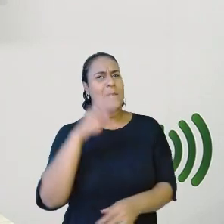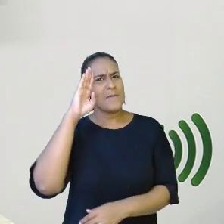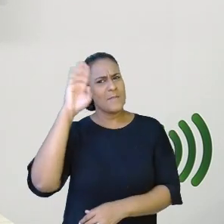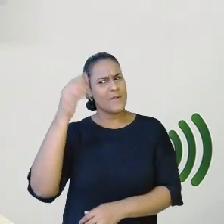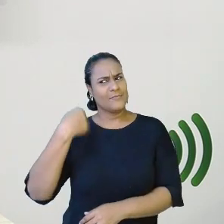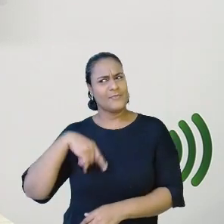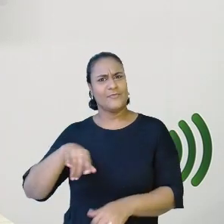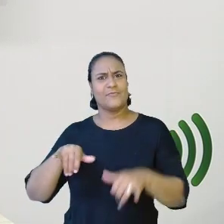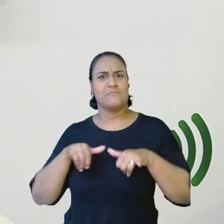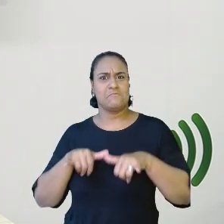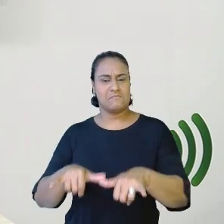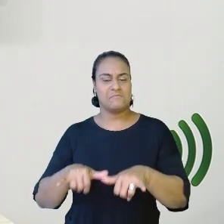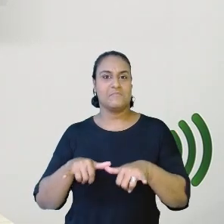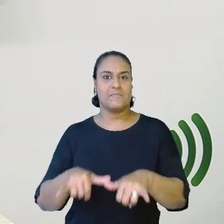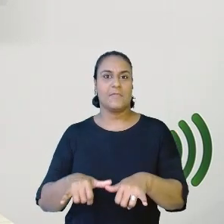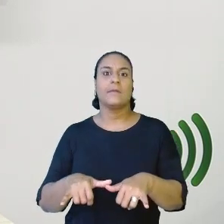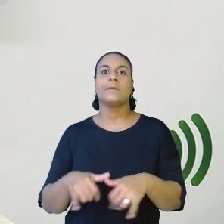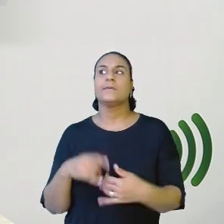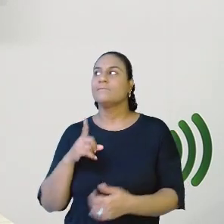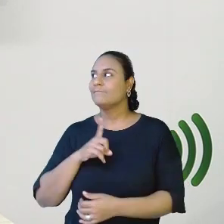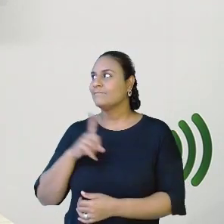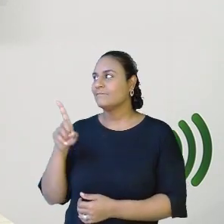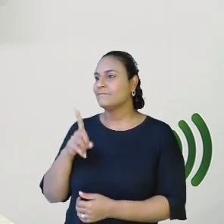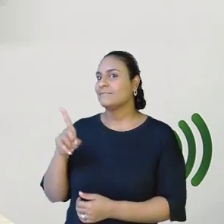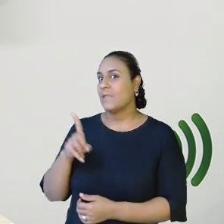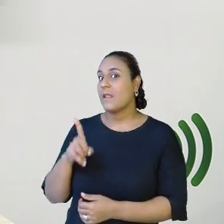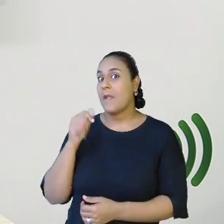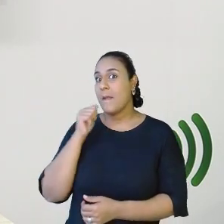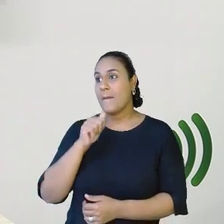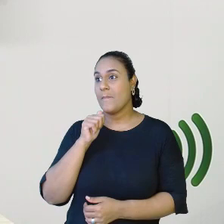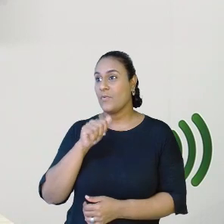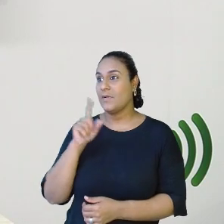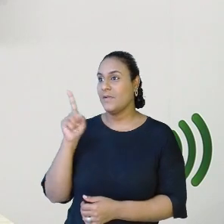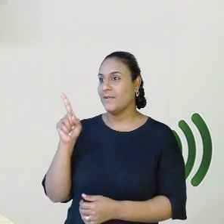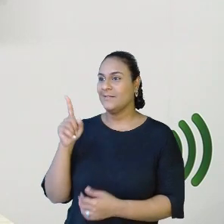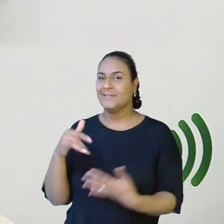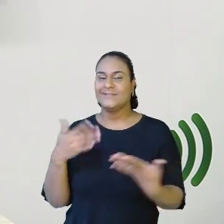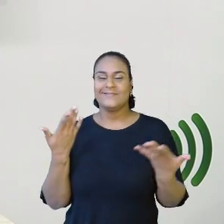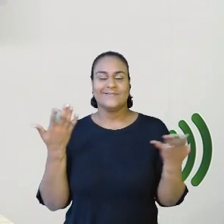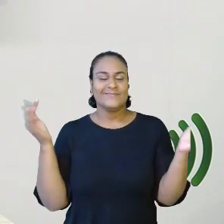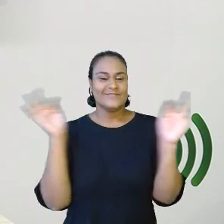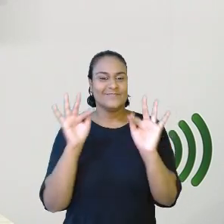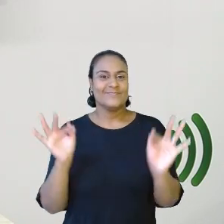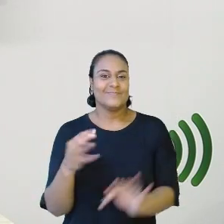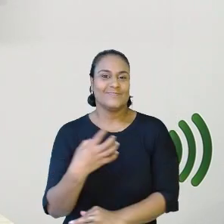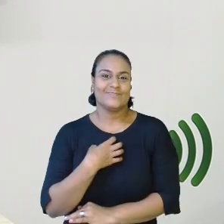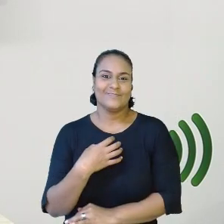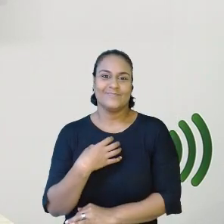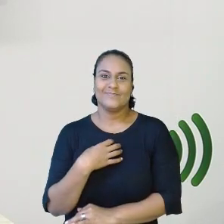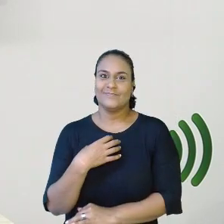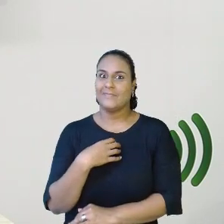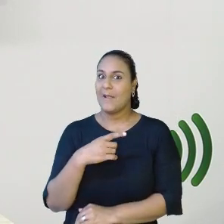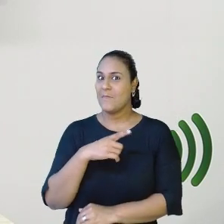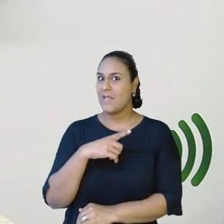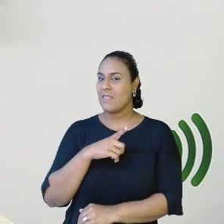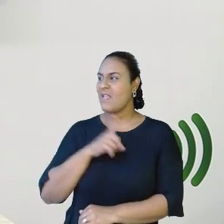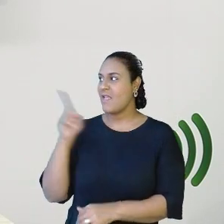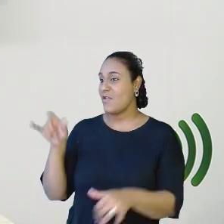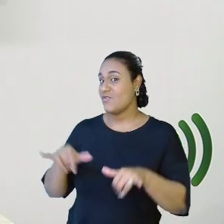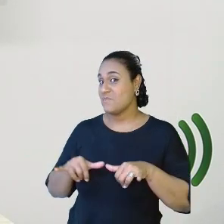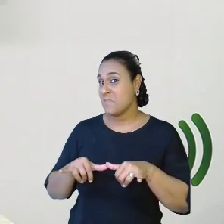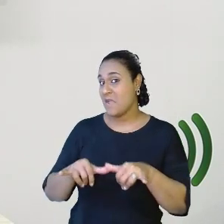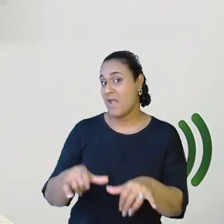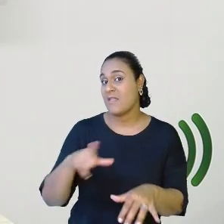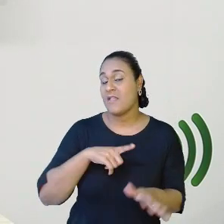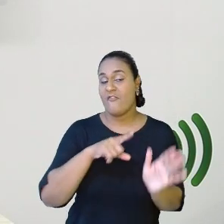para o supermercado, que é como essa moça está aí, né? Olha a carinha dela, feliz, porque ela está vendo que neste